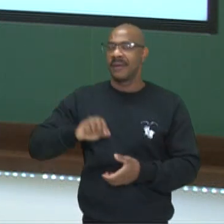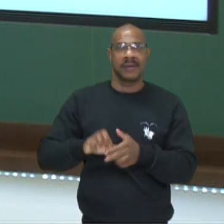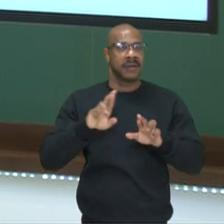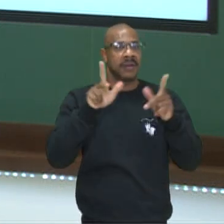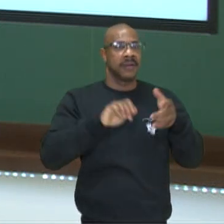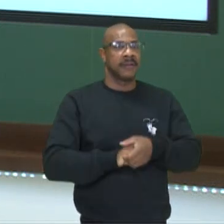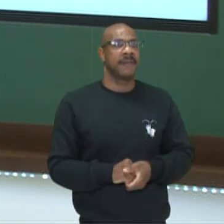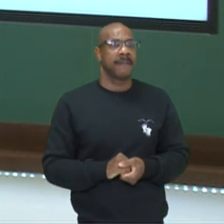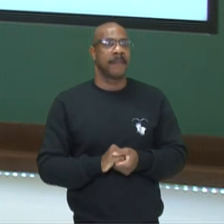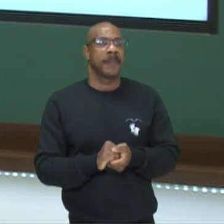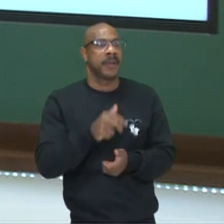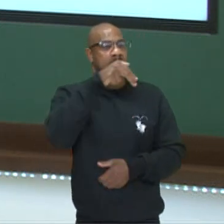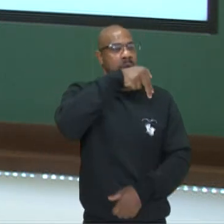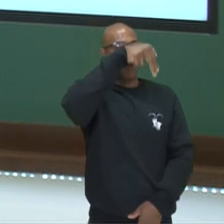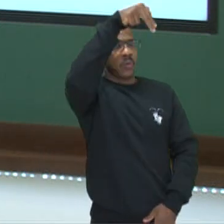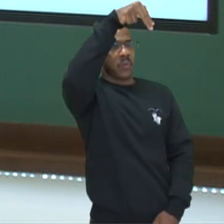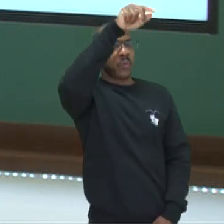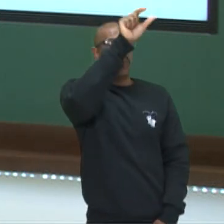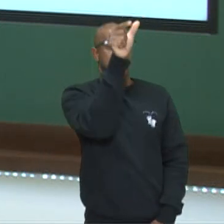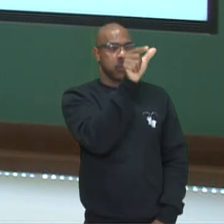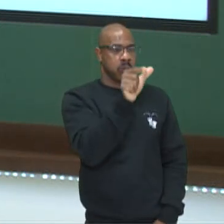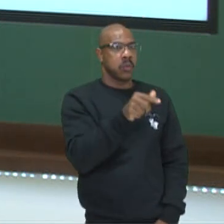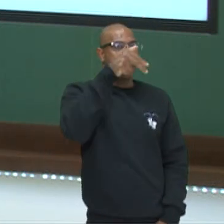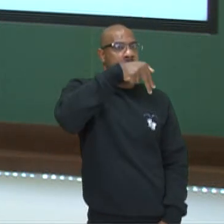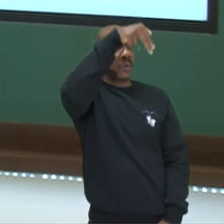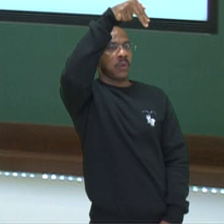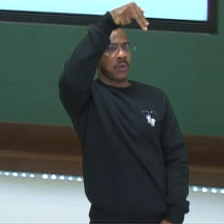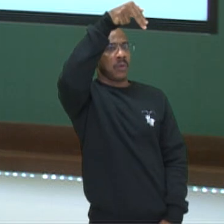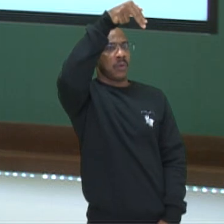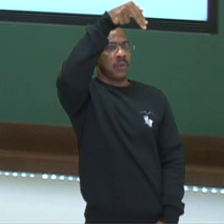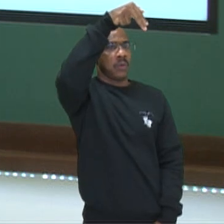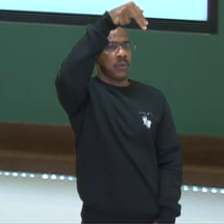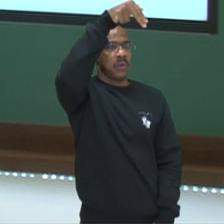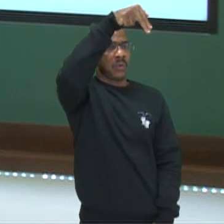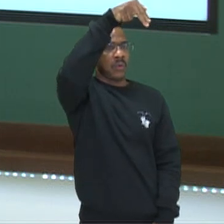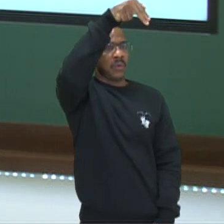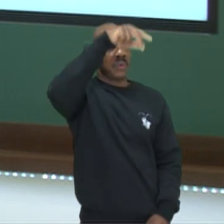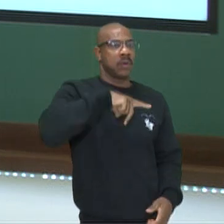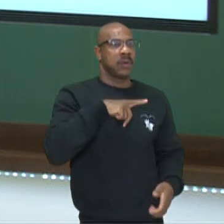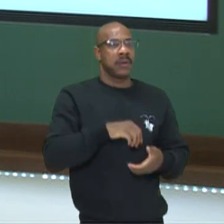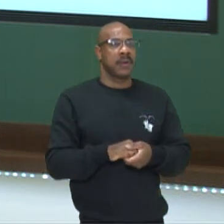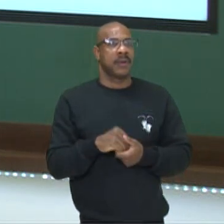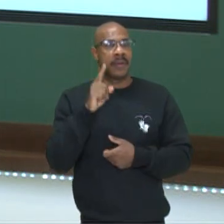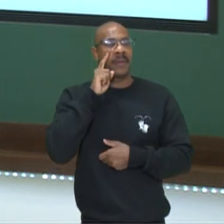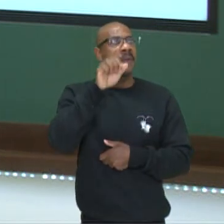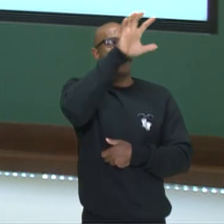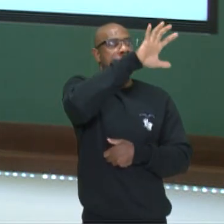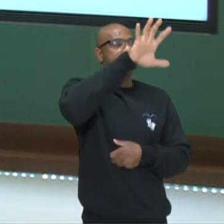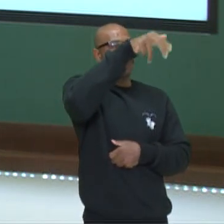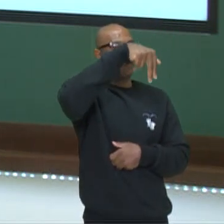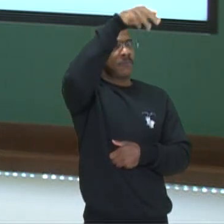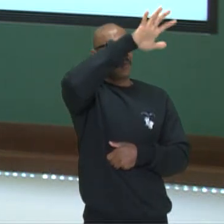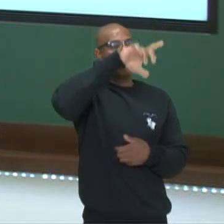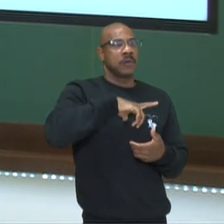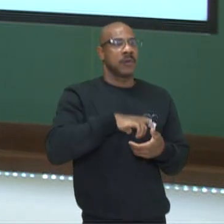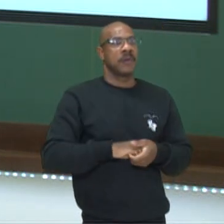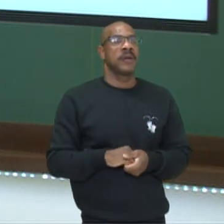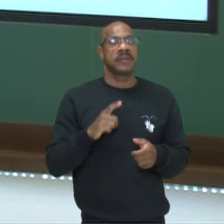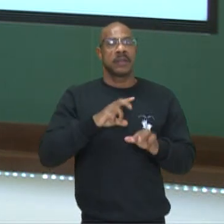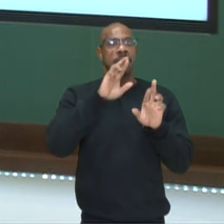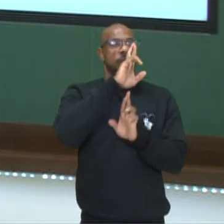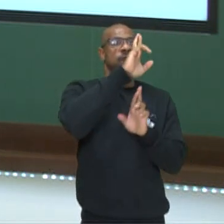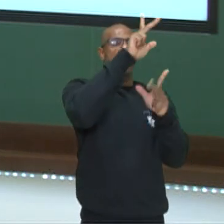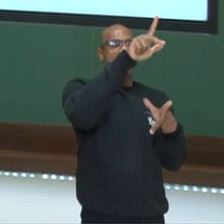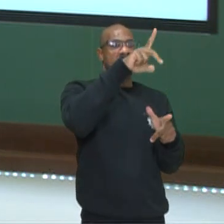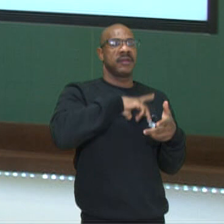mais ao norte, né? Essas colônias mais ao norte, vejam que Massachusetts é a colônia aqui mais ao norte, e havia uma